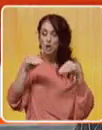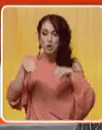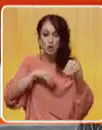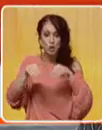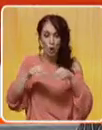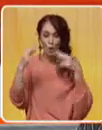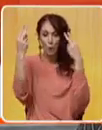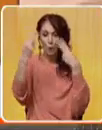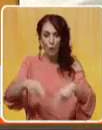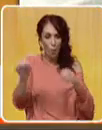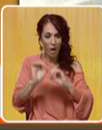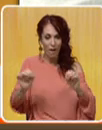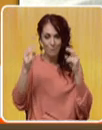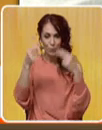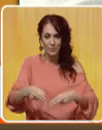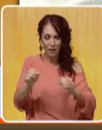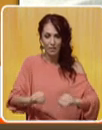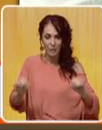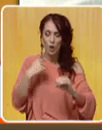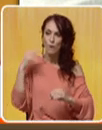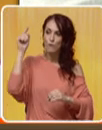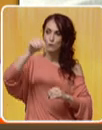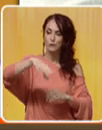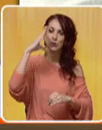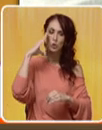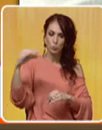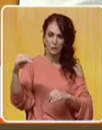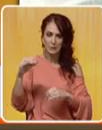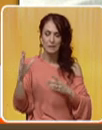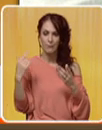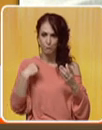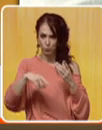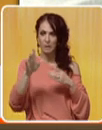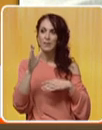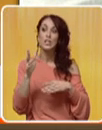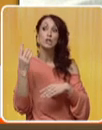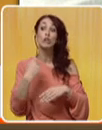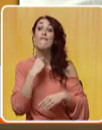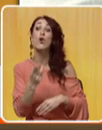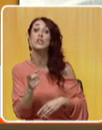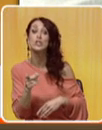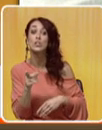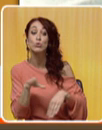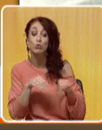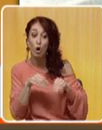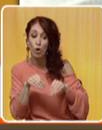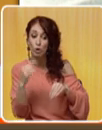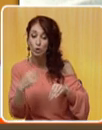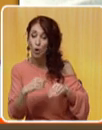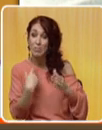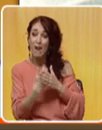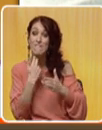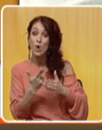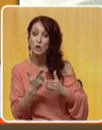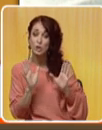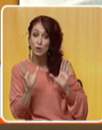78 eu fui à Suíça H fazer só a locução do dos jogos eh sai a